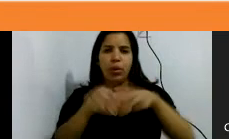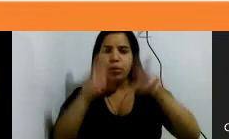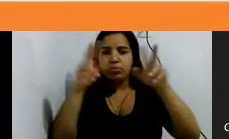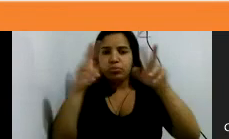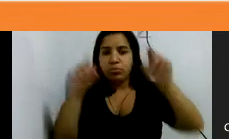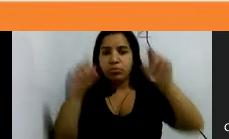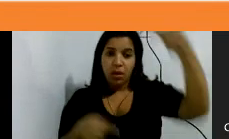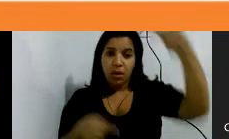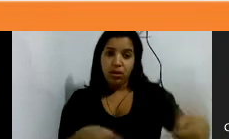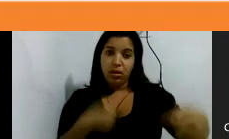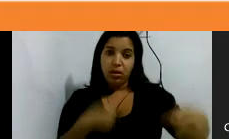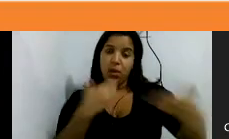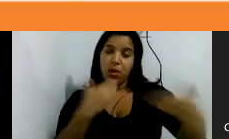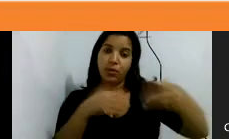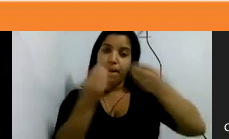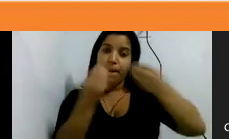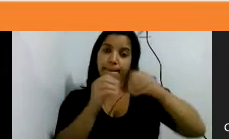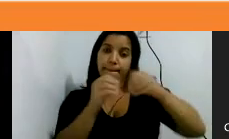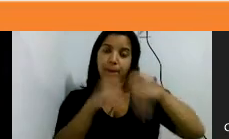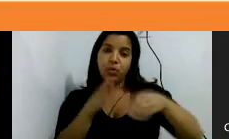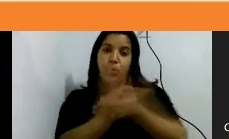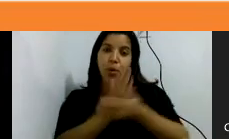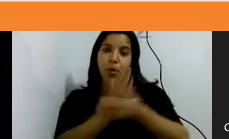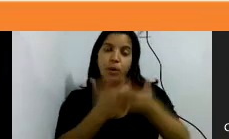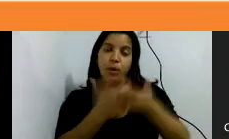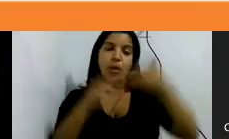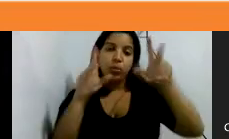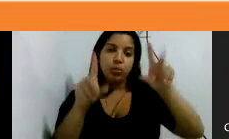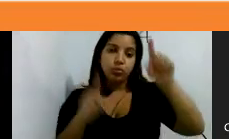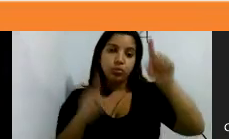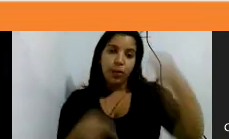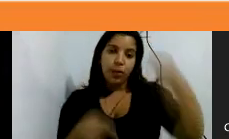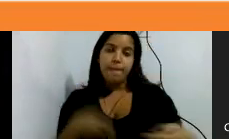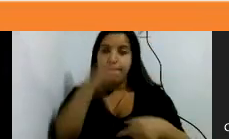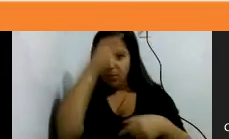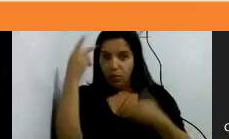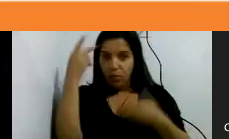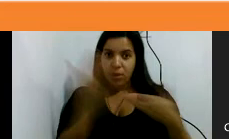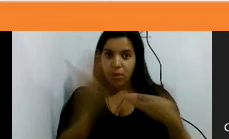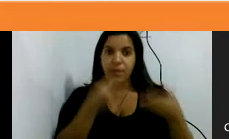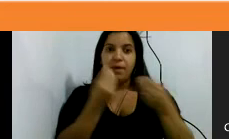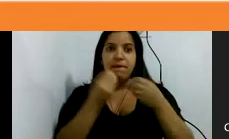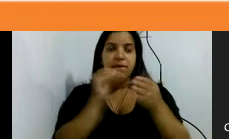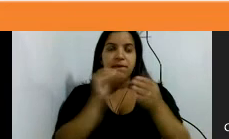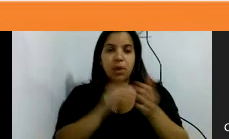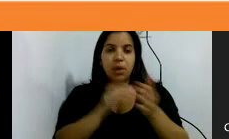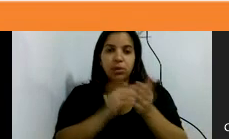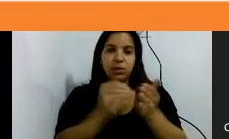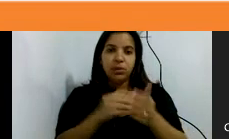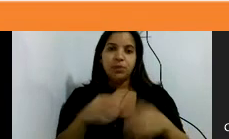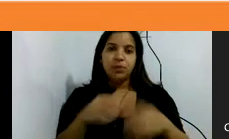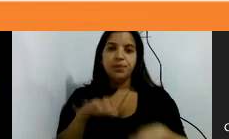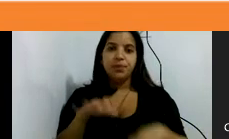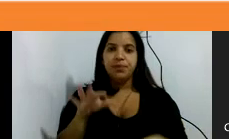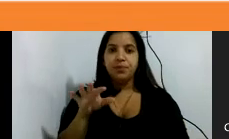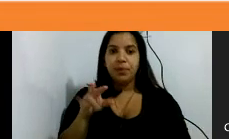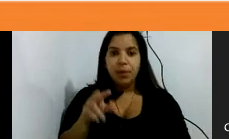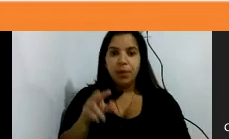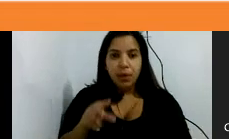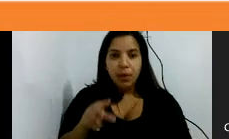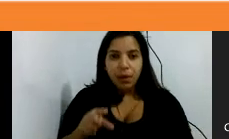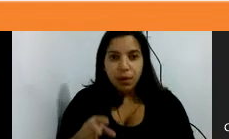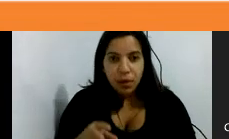esteja associada com a deficiência de qualquer um deles. Então, se é um paciente que tem a deficiência do fator de von Willebrand,